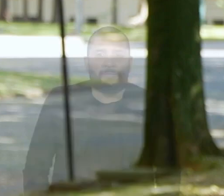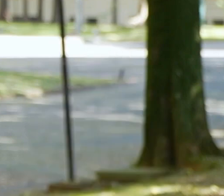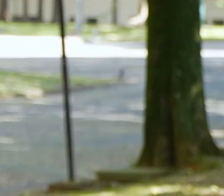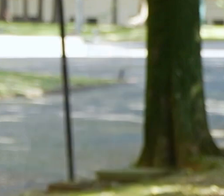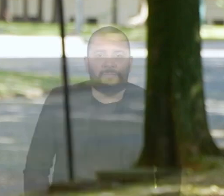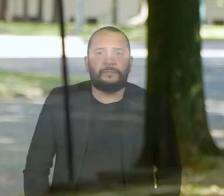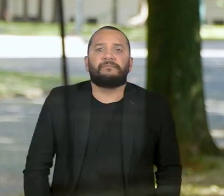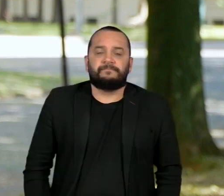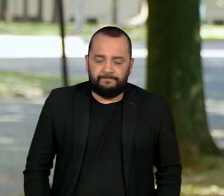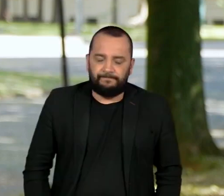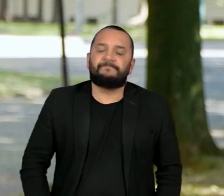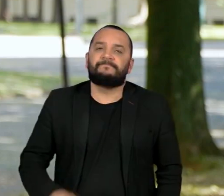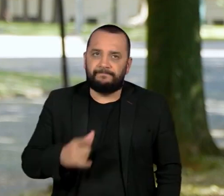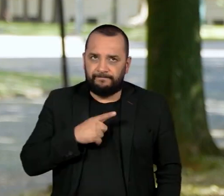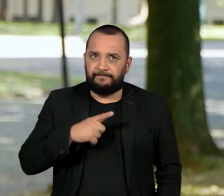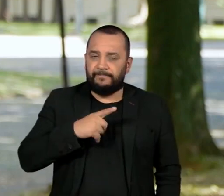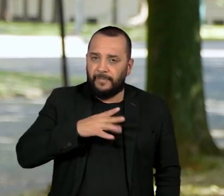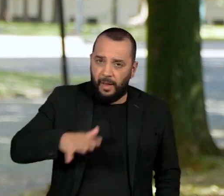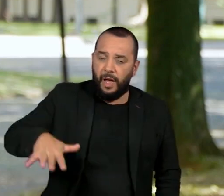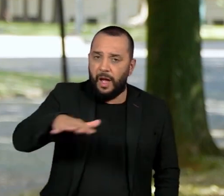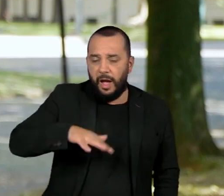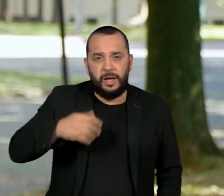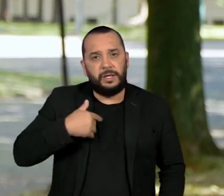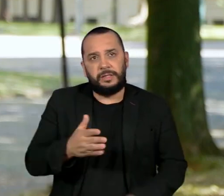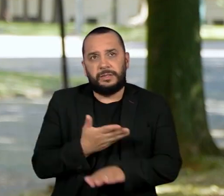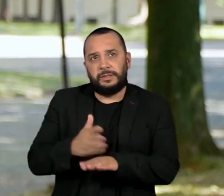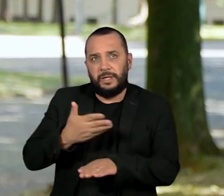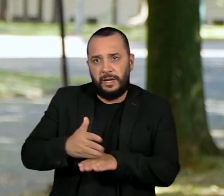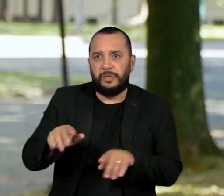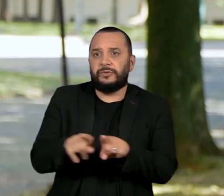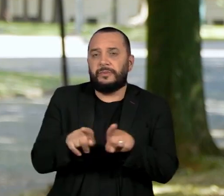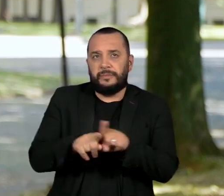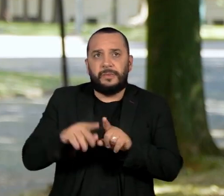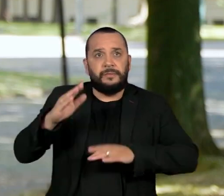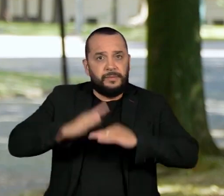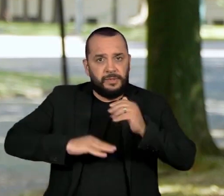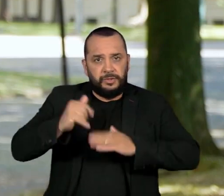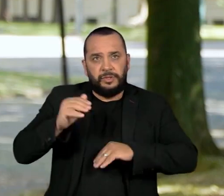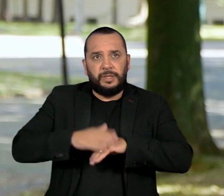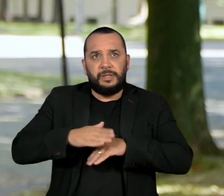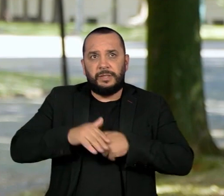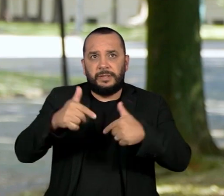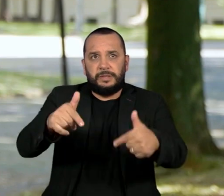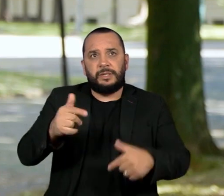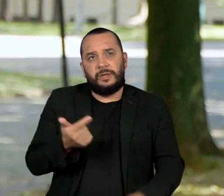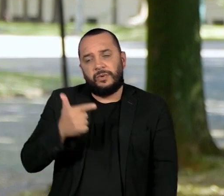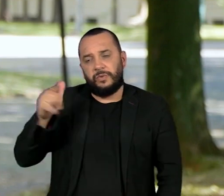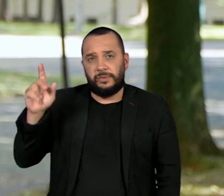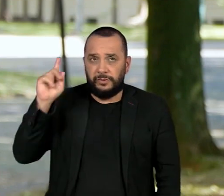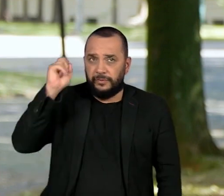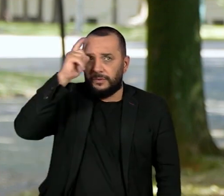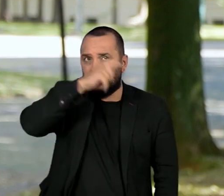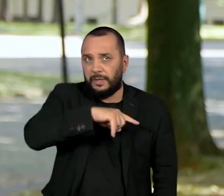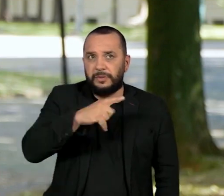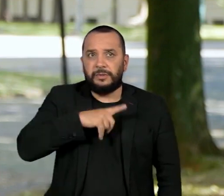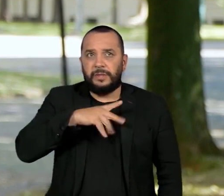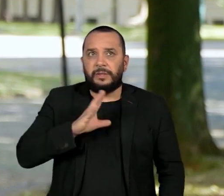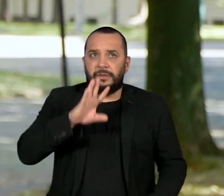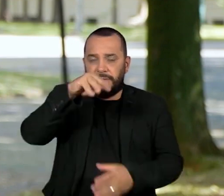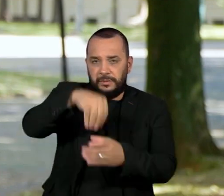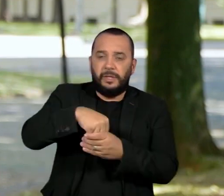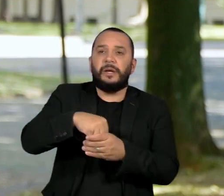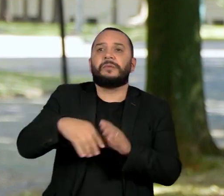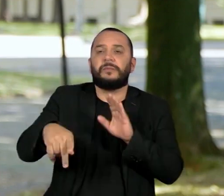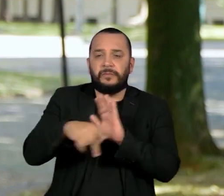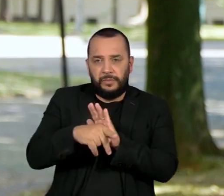Como nós temos um campo de estágio, um campo de prática onde a gente precisa exercer, uma outra dificuldade é, dentro de um consultório, por